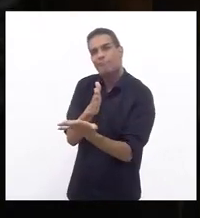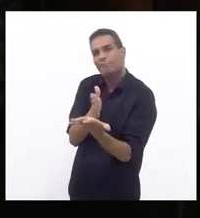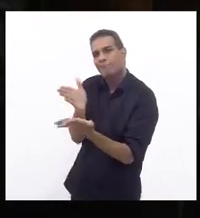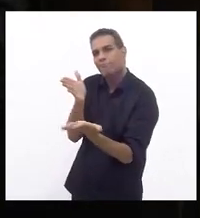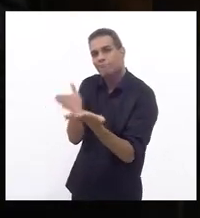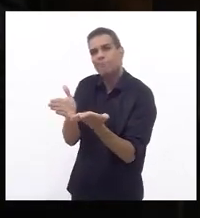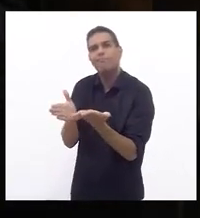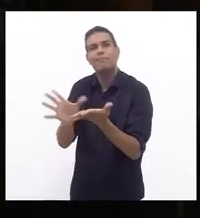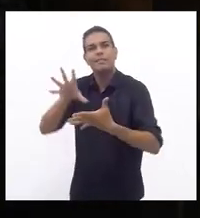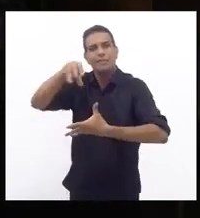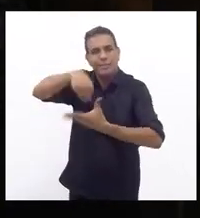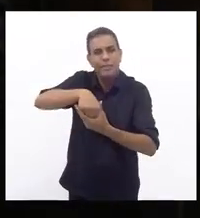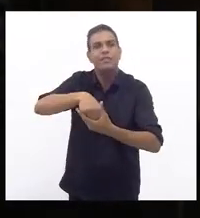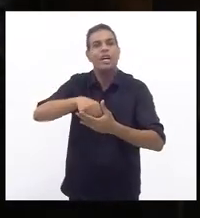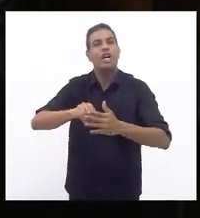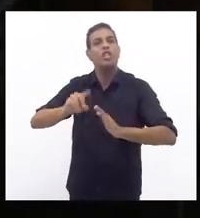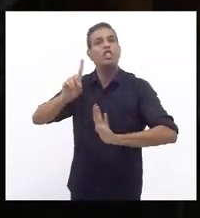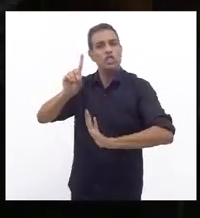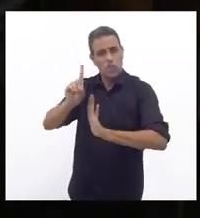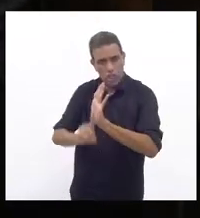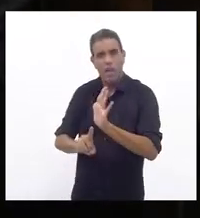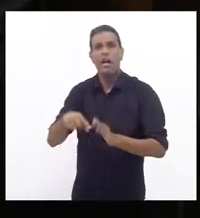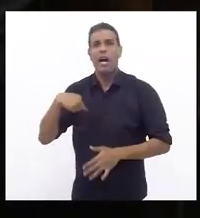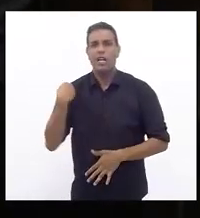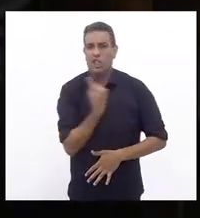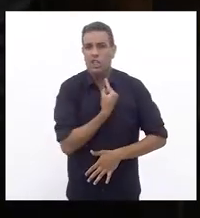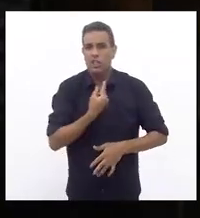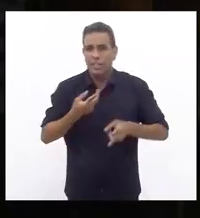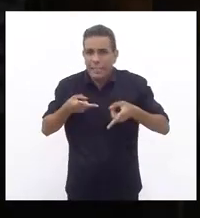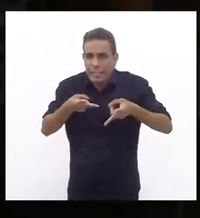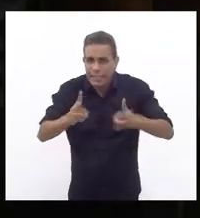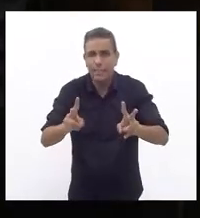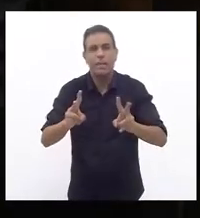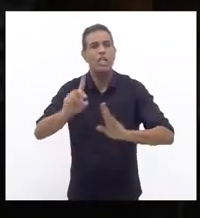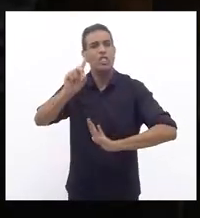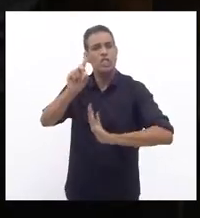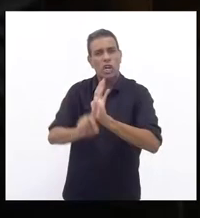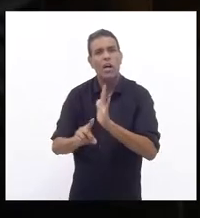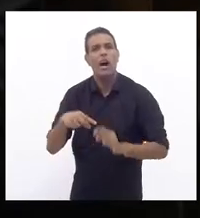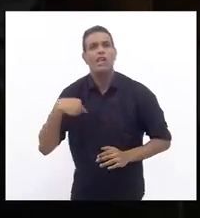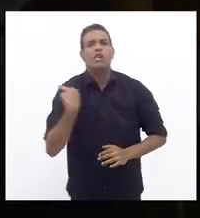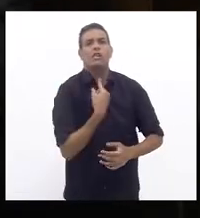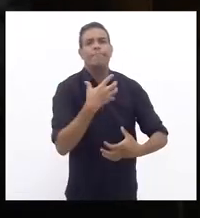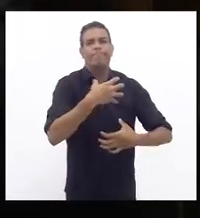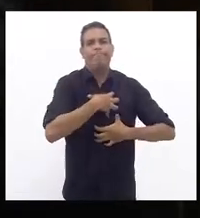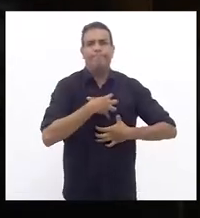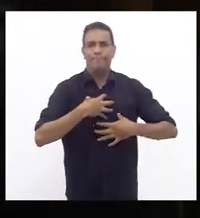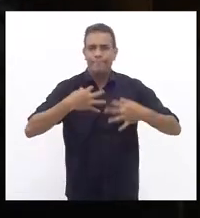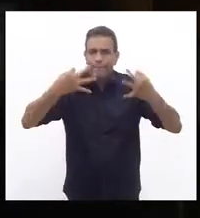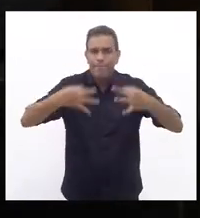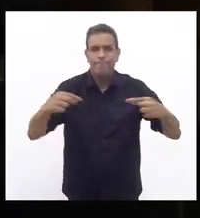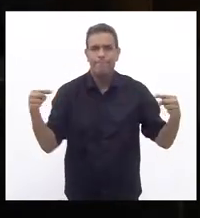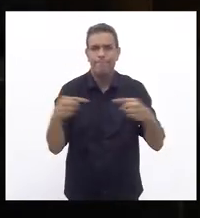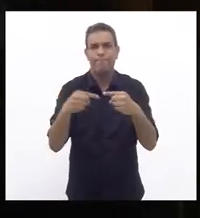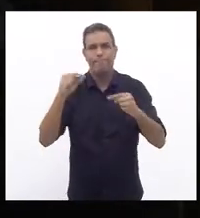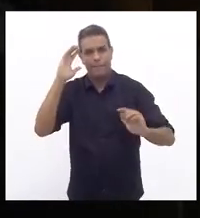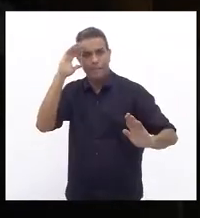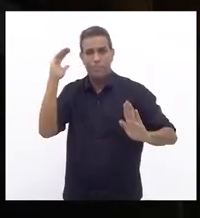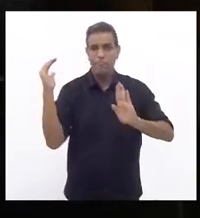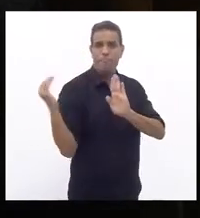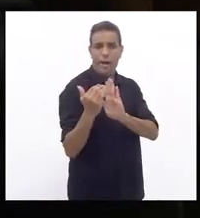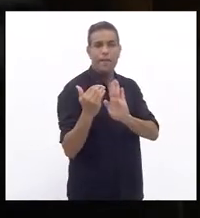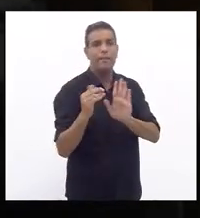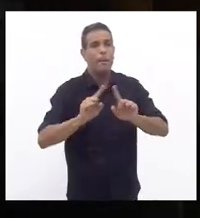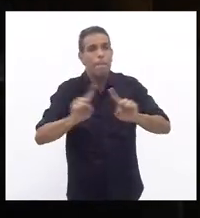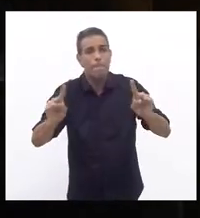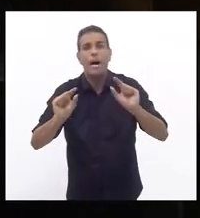artigos que há direitos que assistem vocês. E esses direitos têm que ser absolutamente respeitados, de mais a mais,